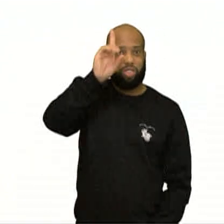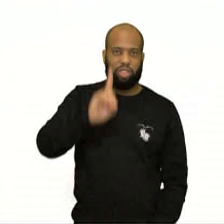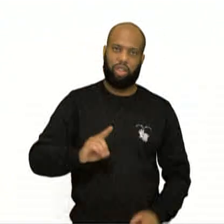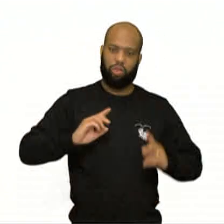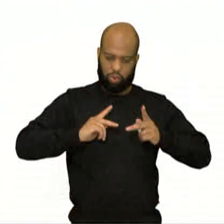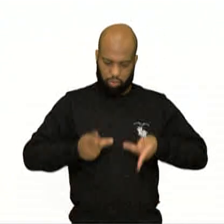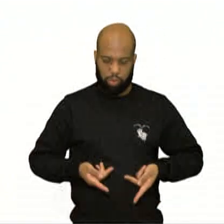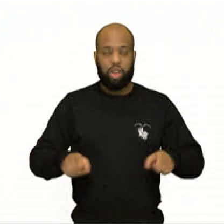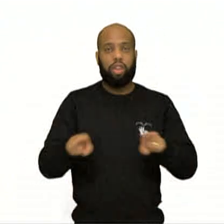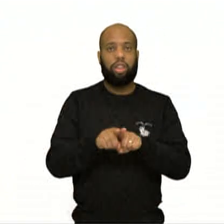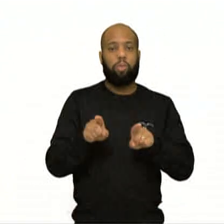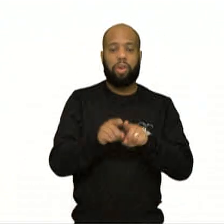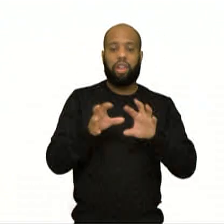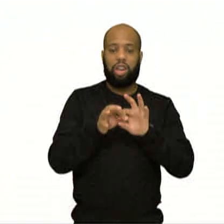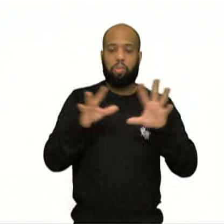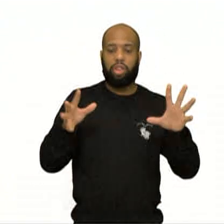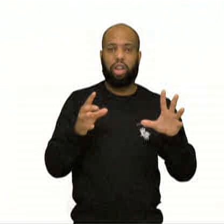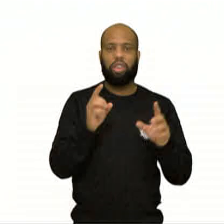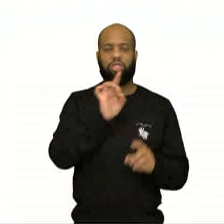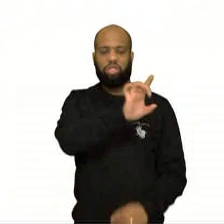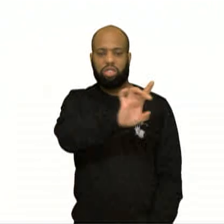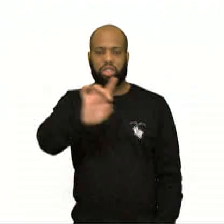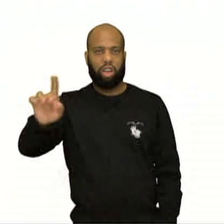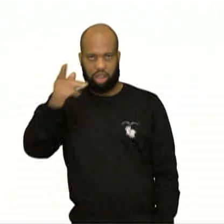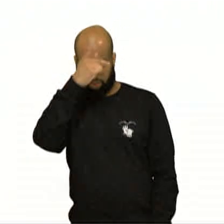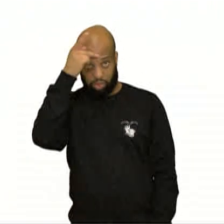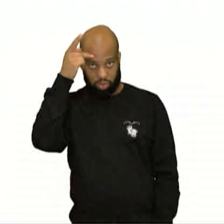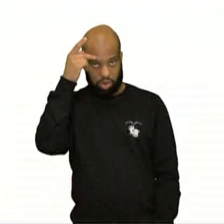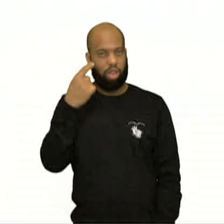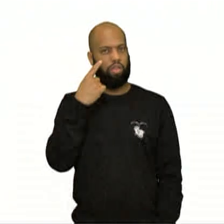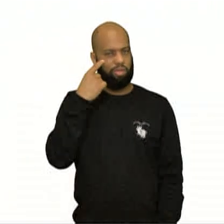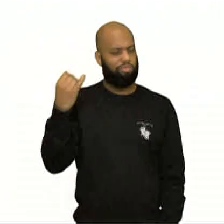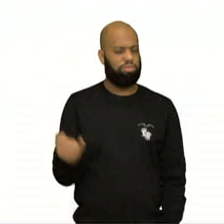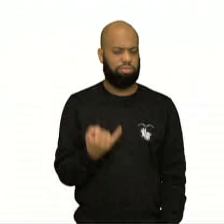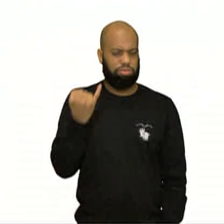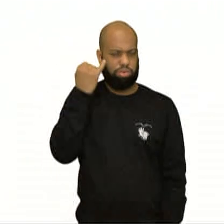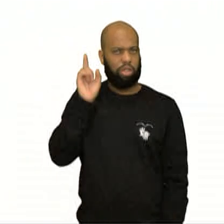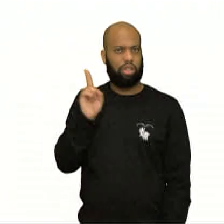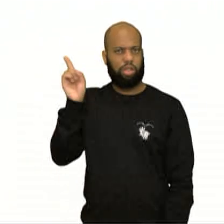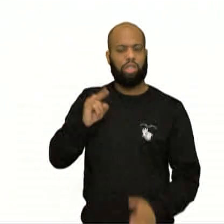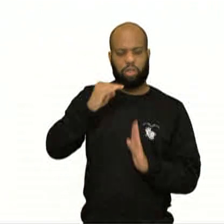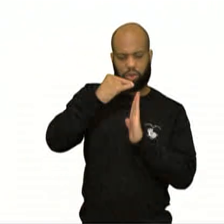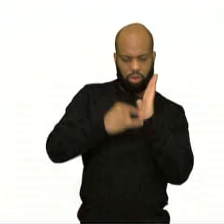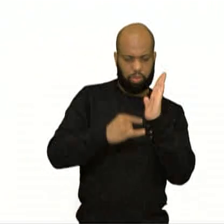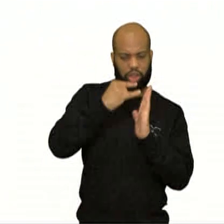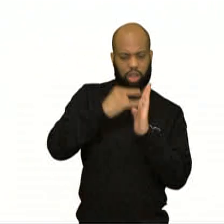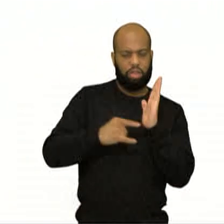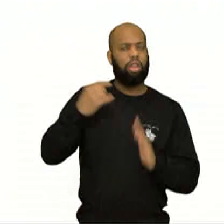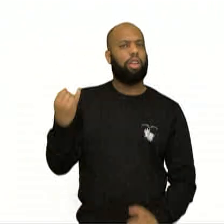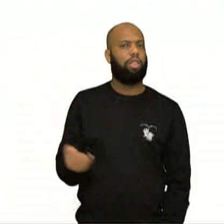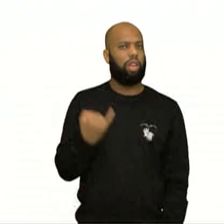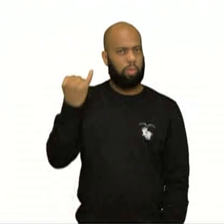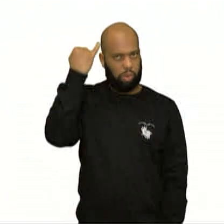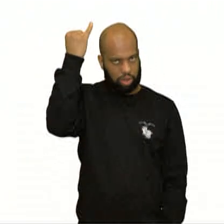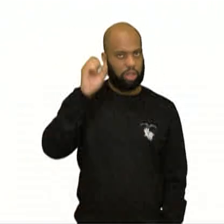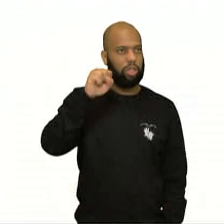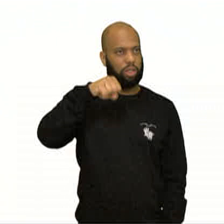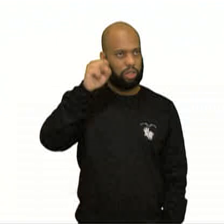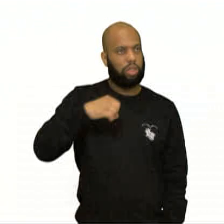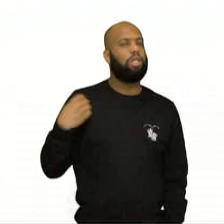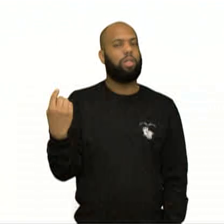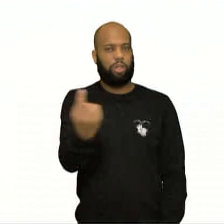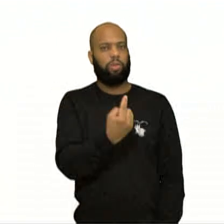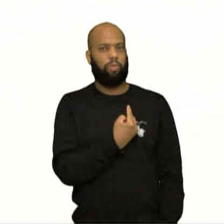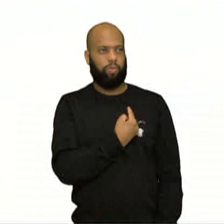a todas as pessoas. Viu como é importante esse documento, essa declaração legal? Ele é muito importante para